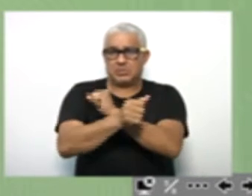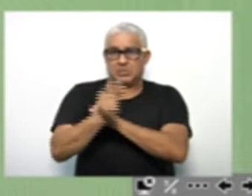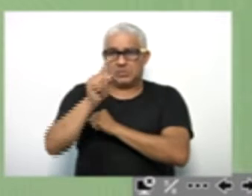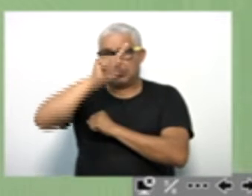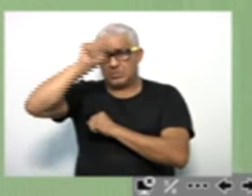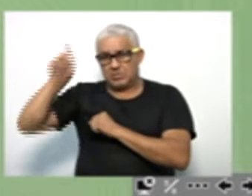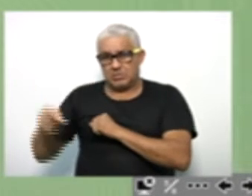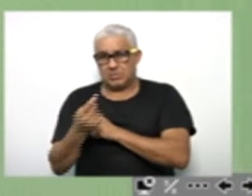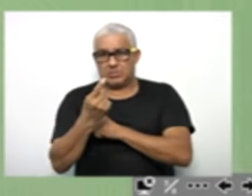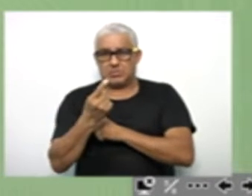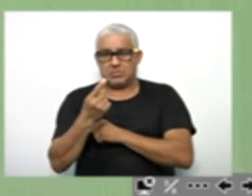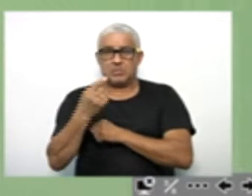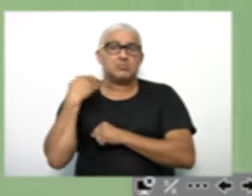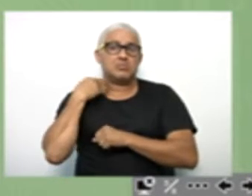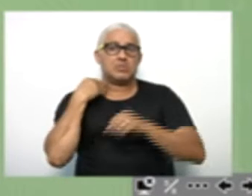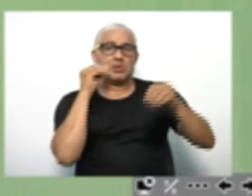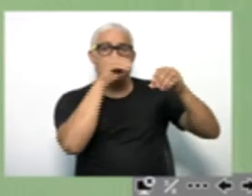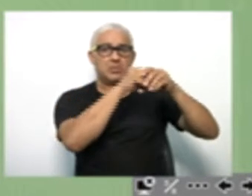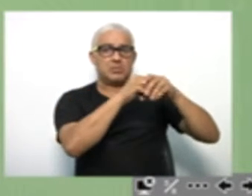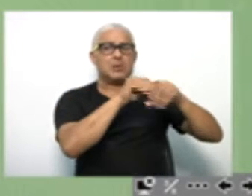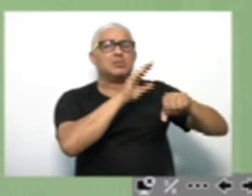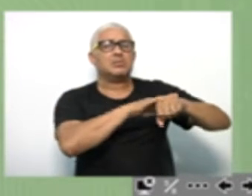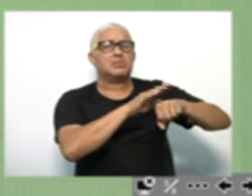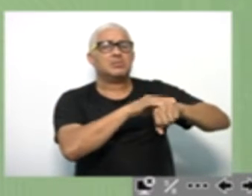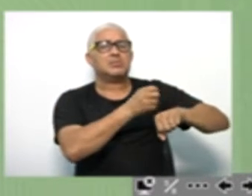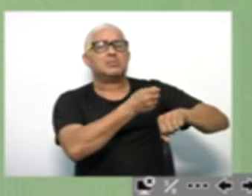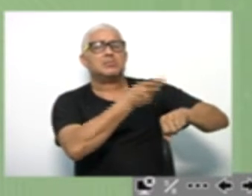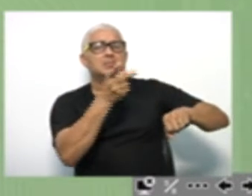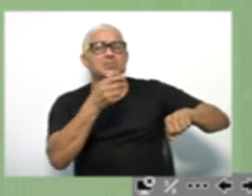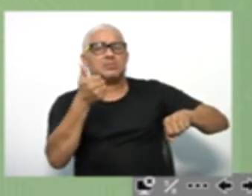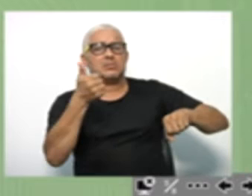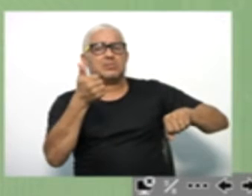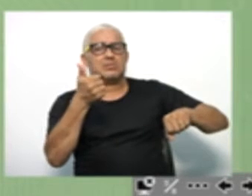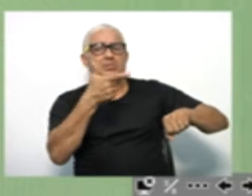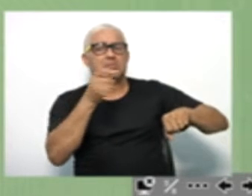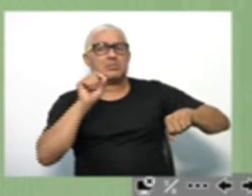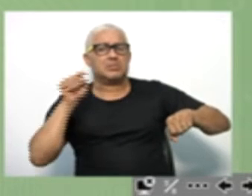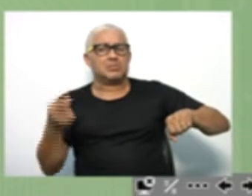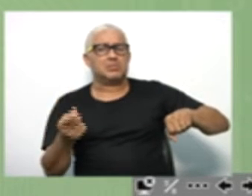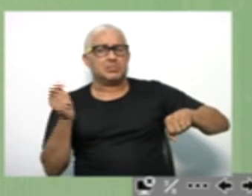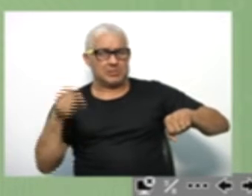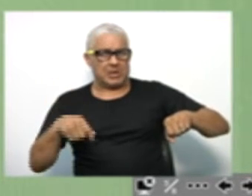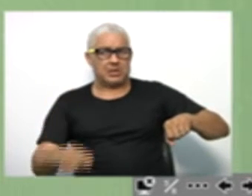no banco. Quanto tempo eu consigo ganhar 120 mil?